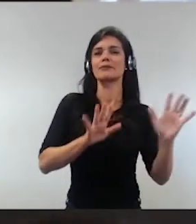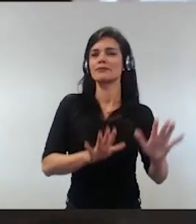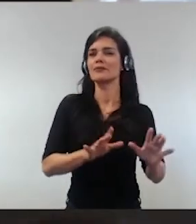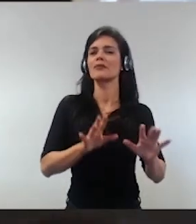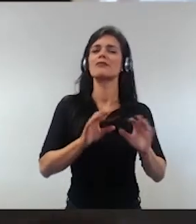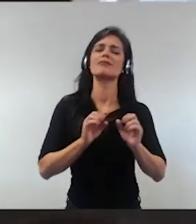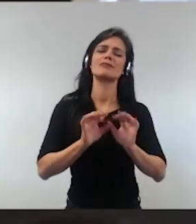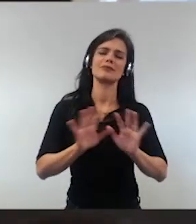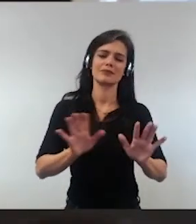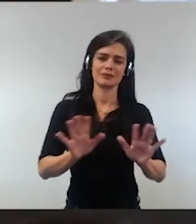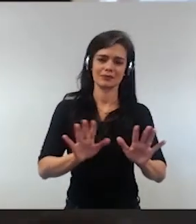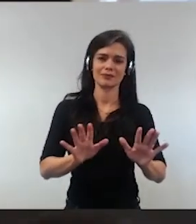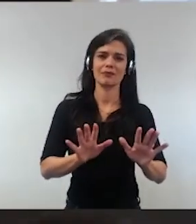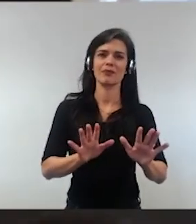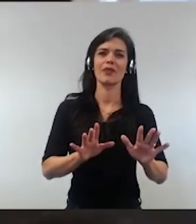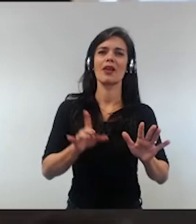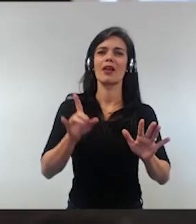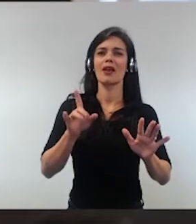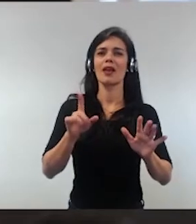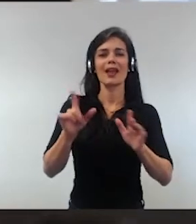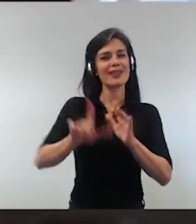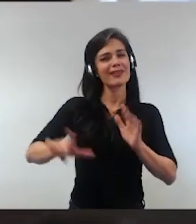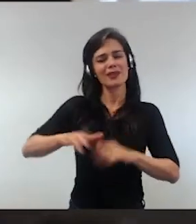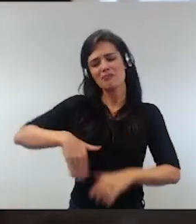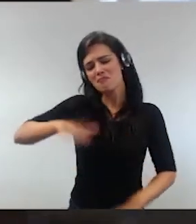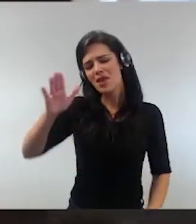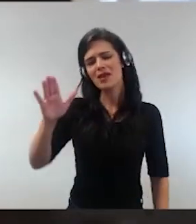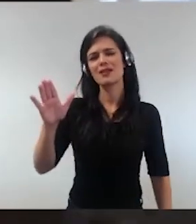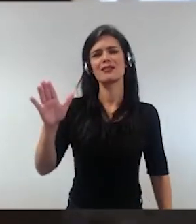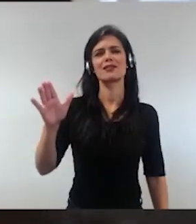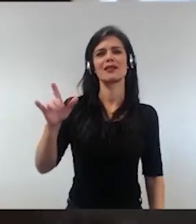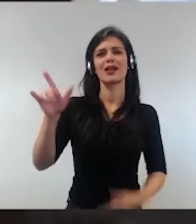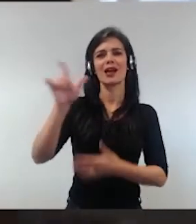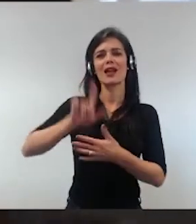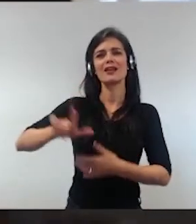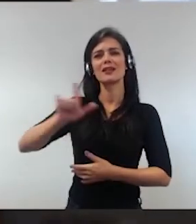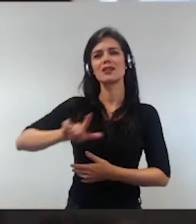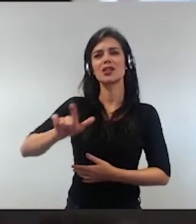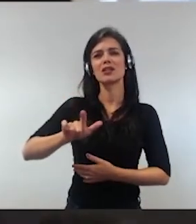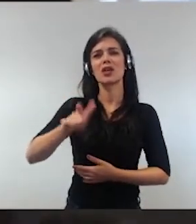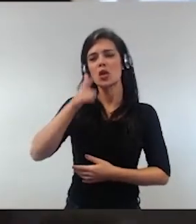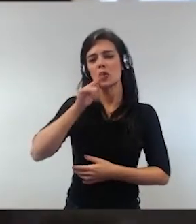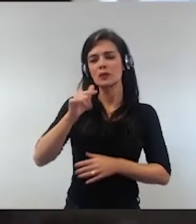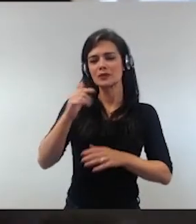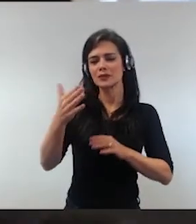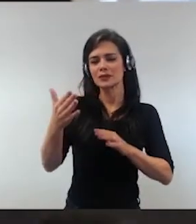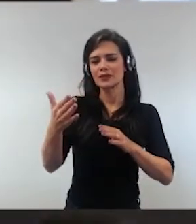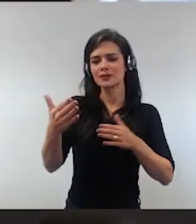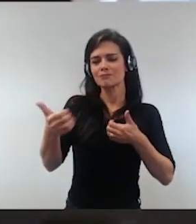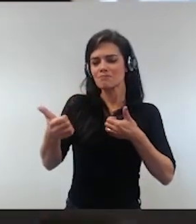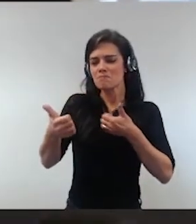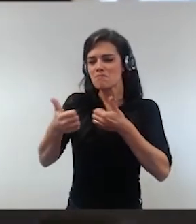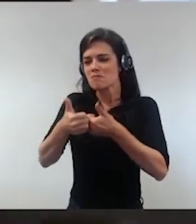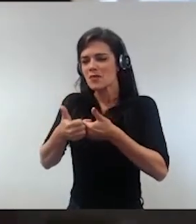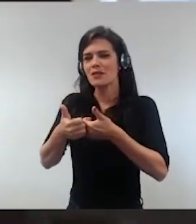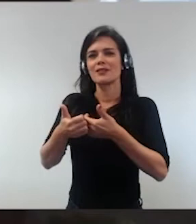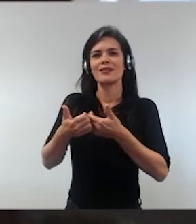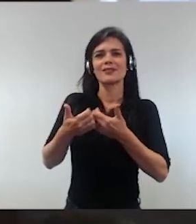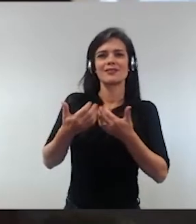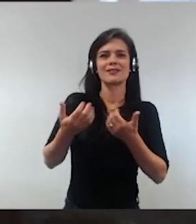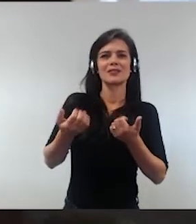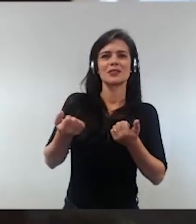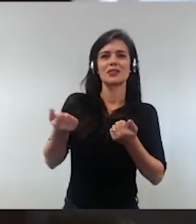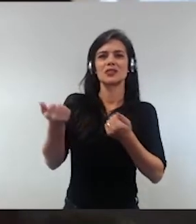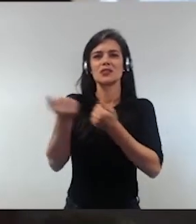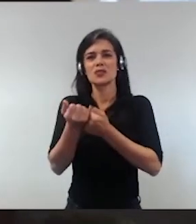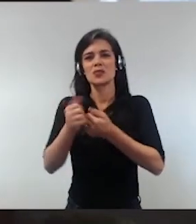positivo, mas eu acho que vai muito além disso, né? A literatura, ela consegue nos aproximar e nos colocar no lugar